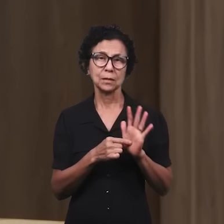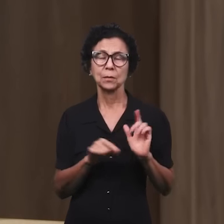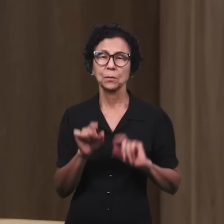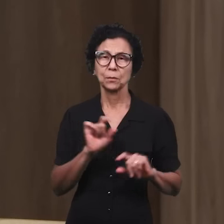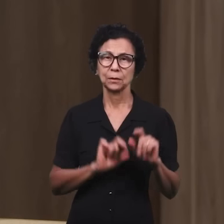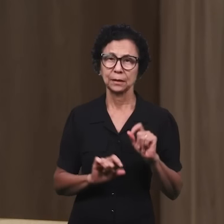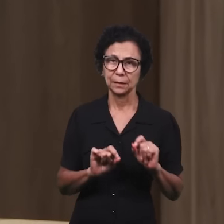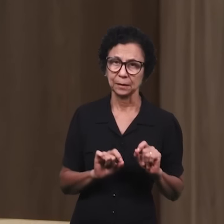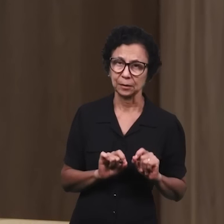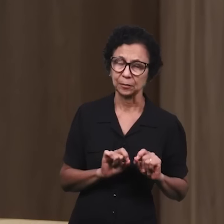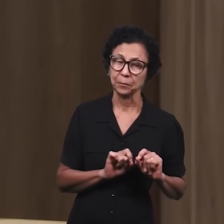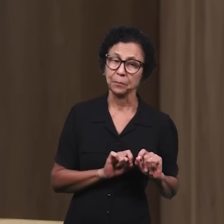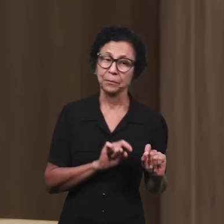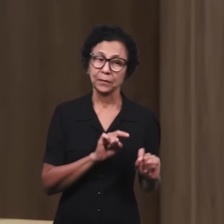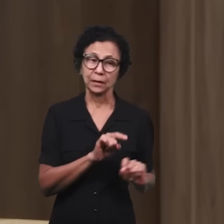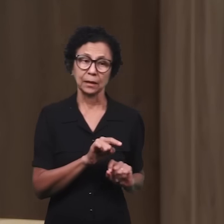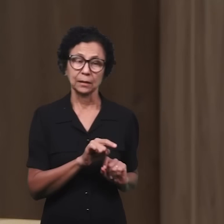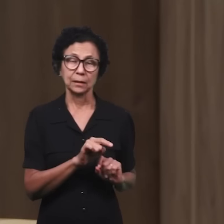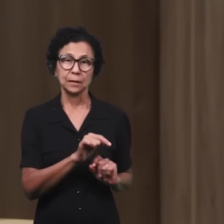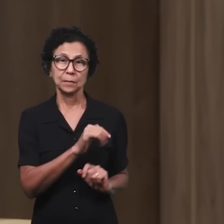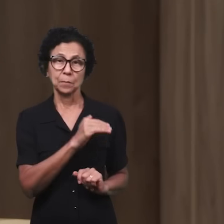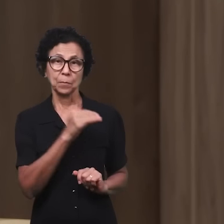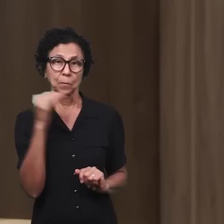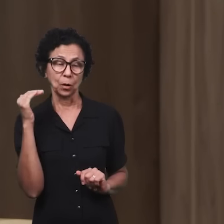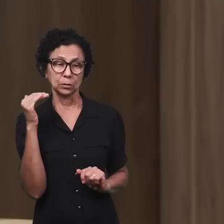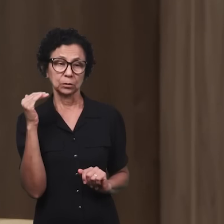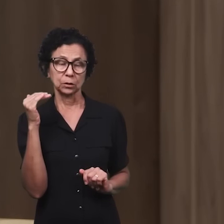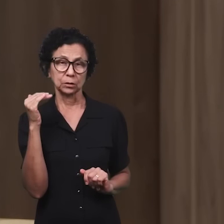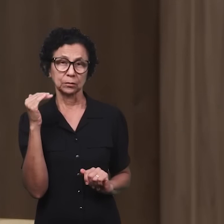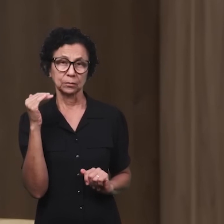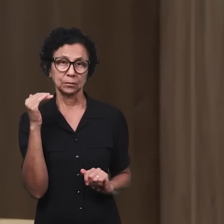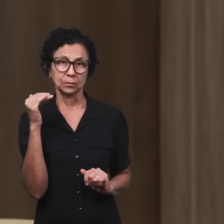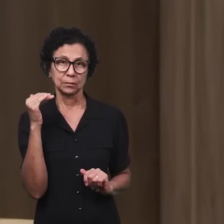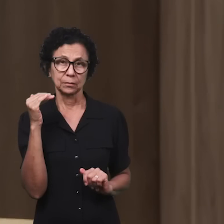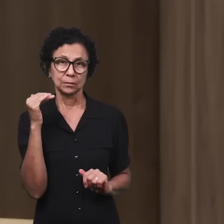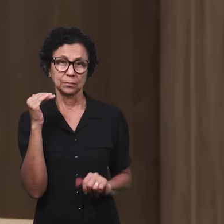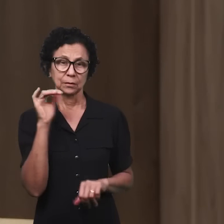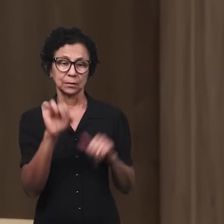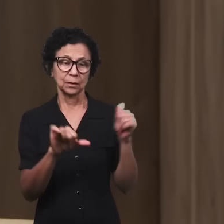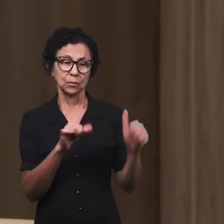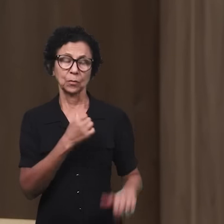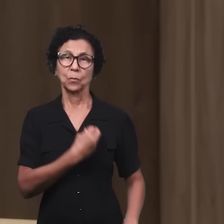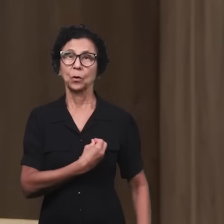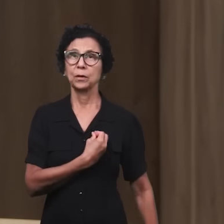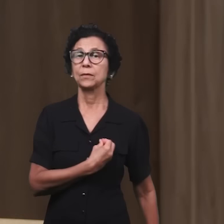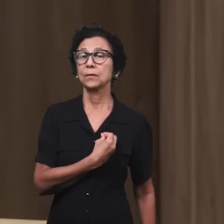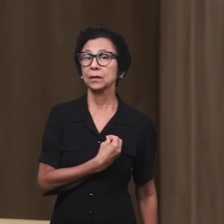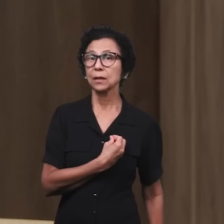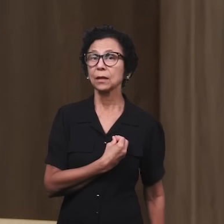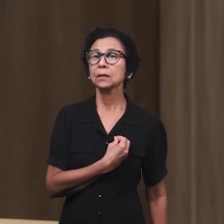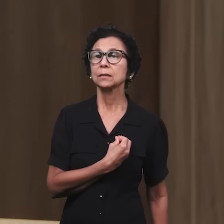Antecipou-se o Calvário, onde a morte e a vida se encontraram. Né? De um lado vinha a